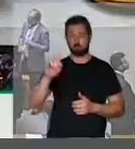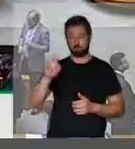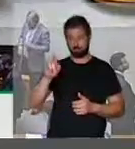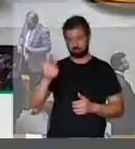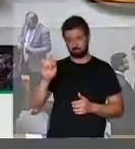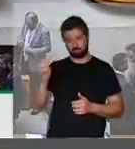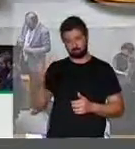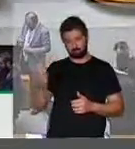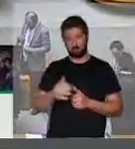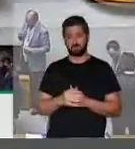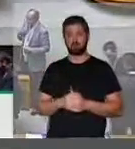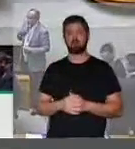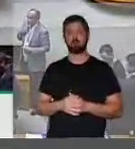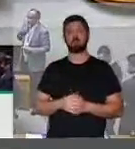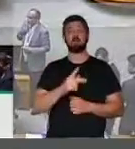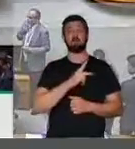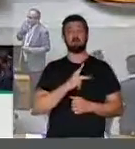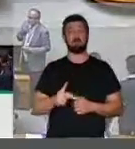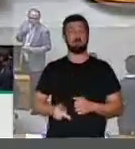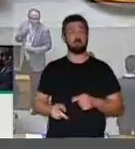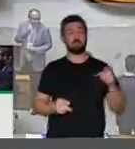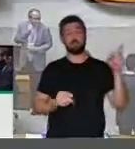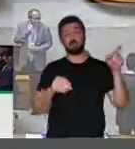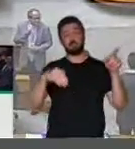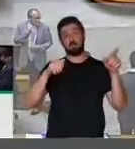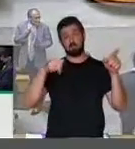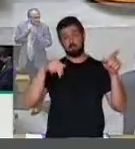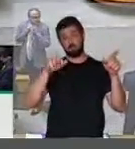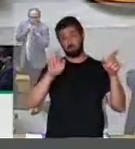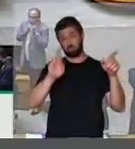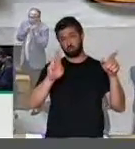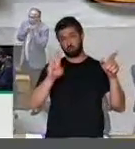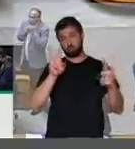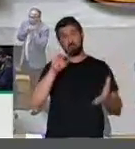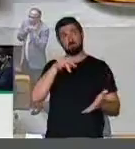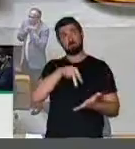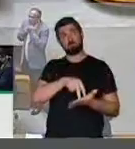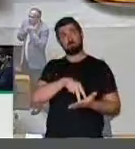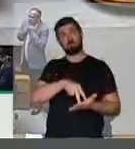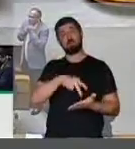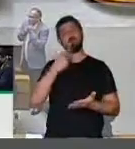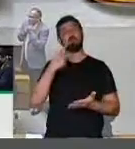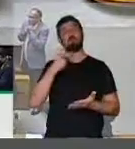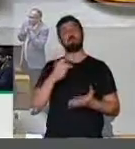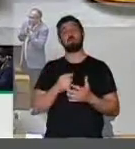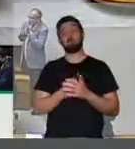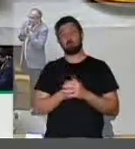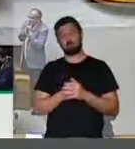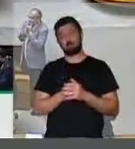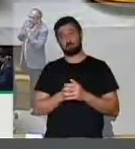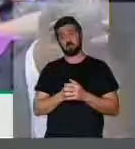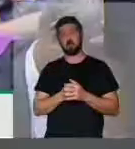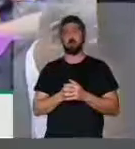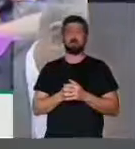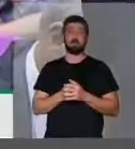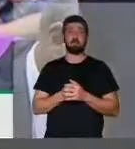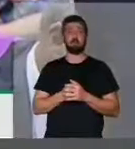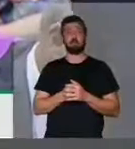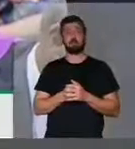Benedita. Senhor presidente, o deputado Mansur, ocupando a tribuna, disse